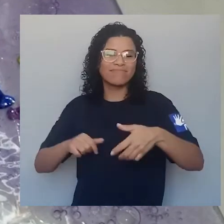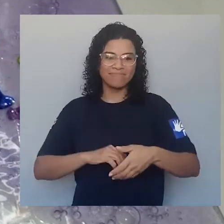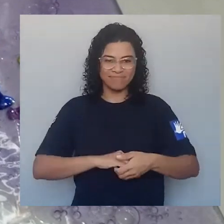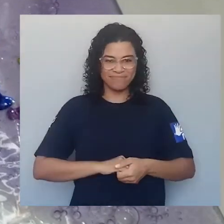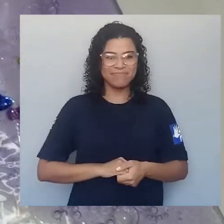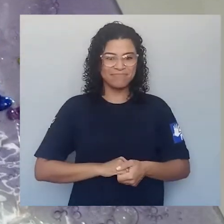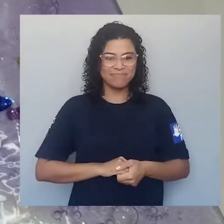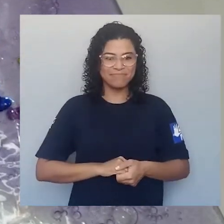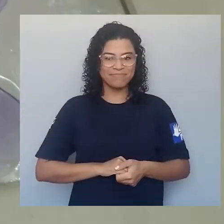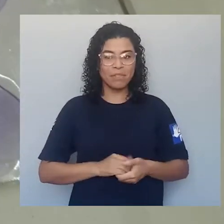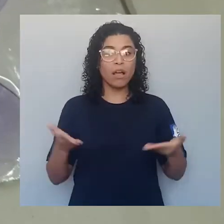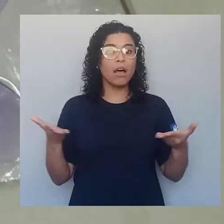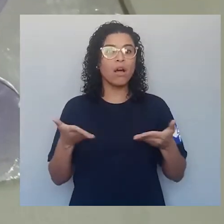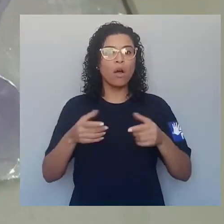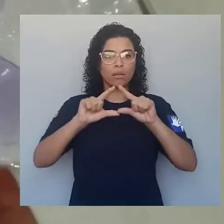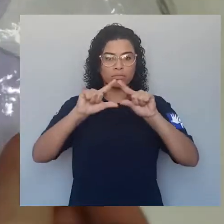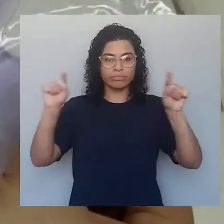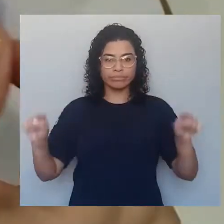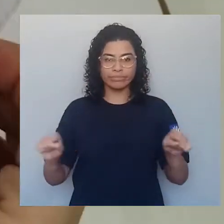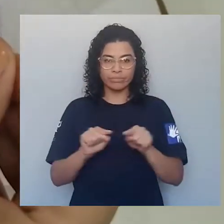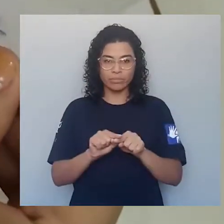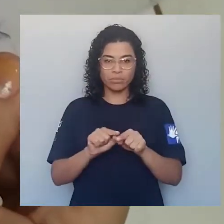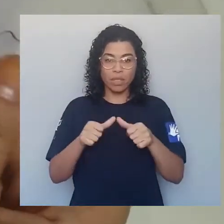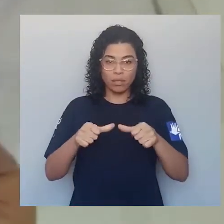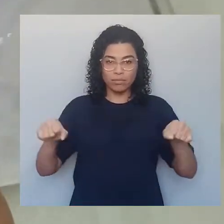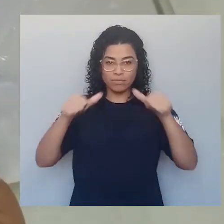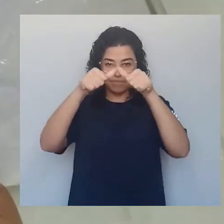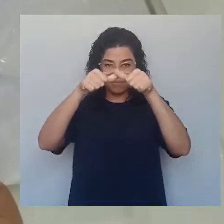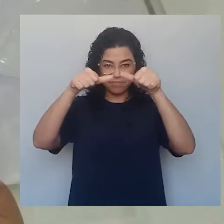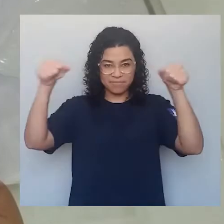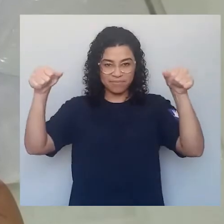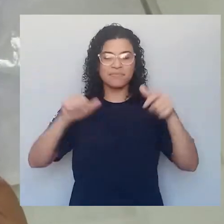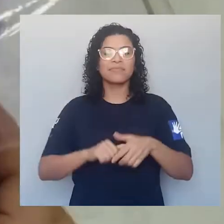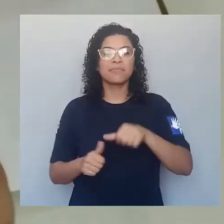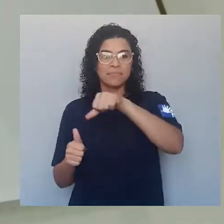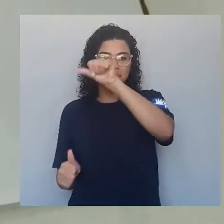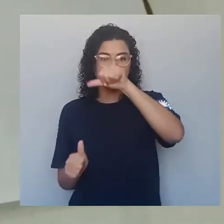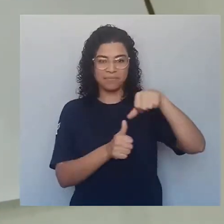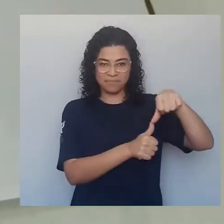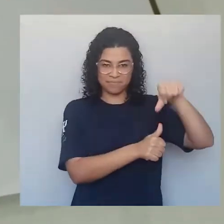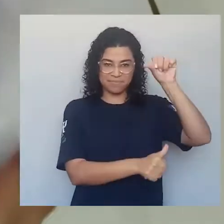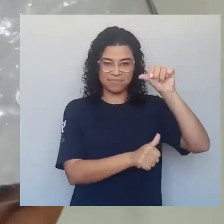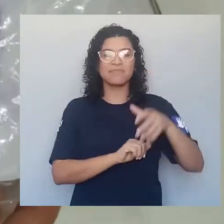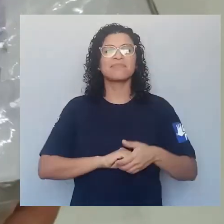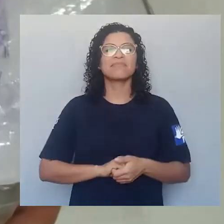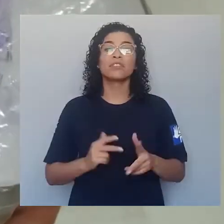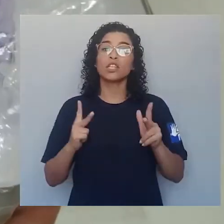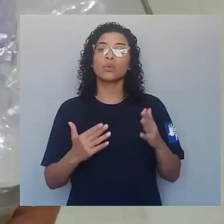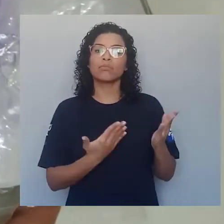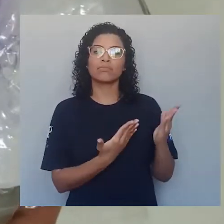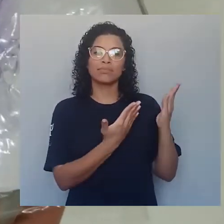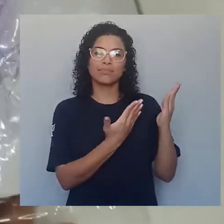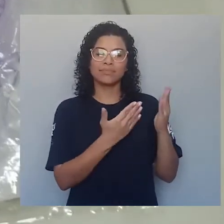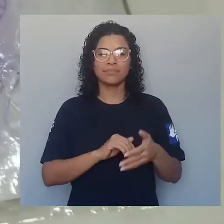nem as pecinhas escaparem. Agora eu vou grudar esse saquinho com todas as nossas pecinhas em cima daquele papelão onde nós